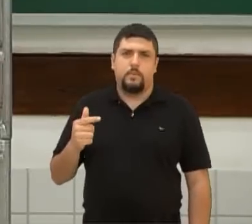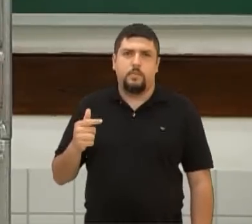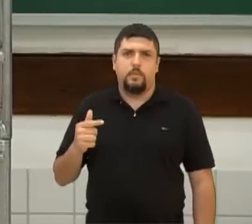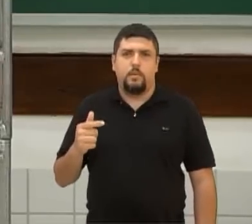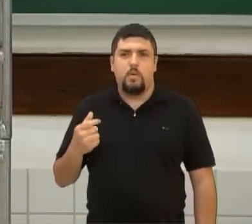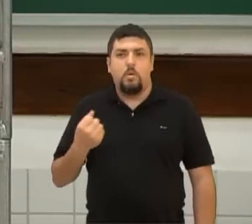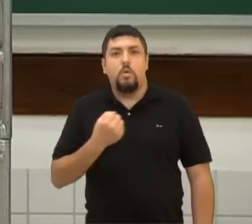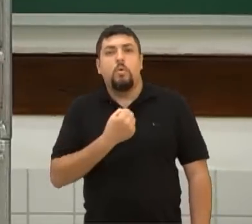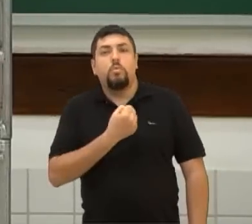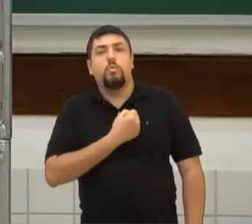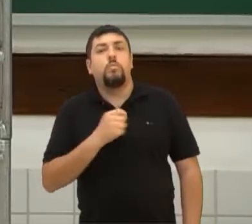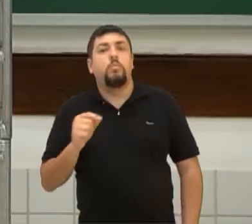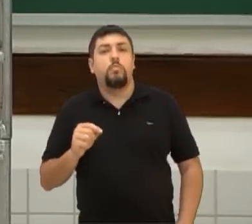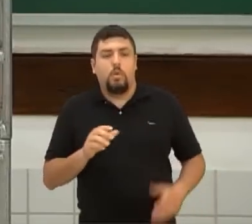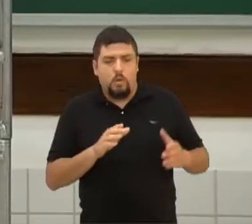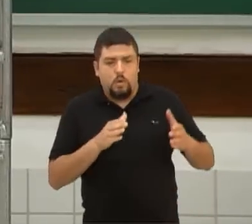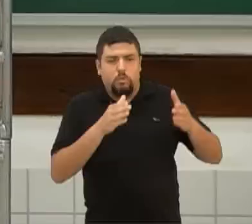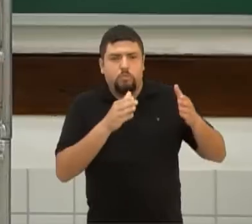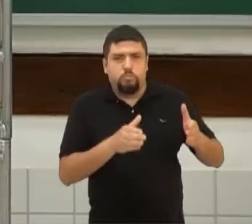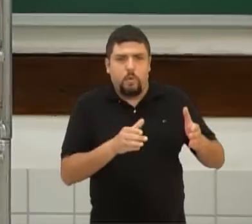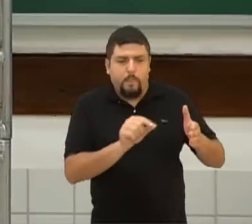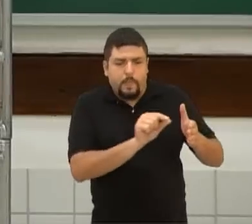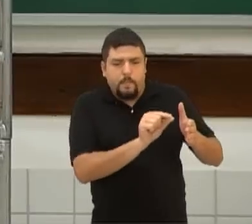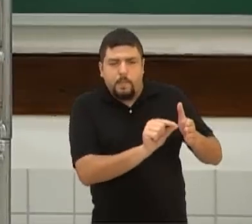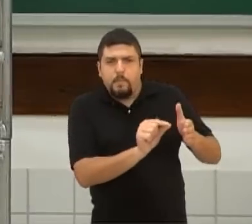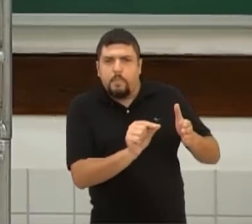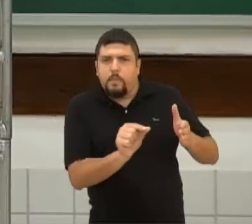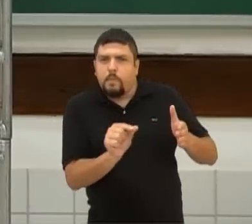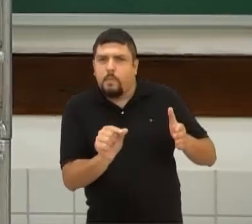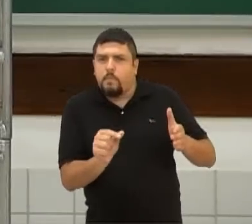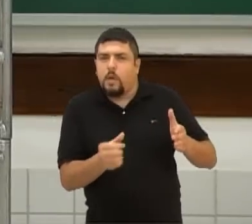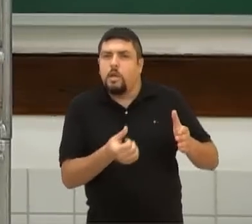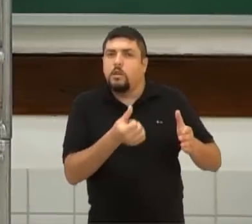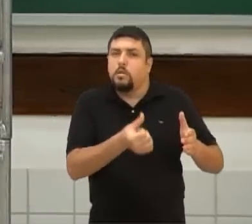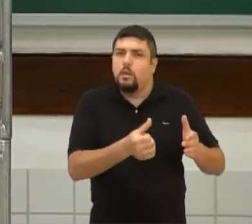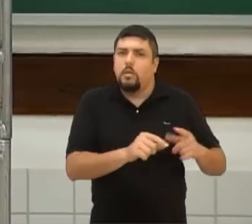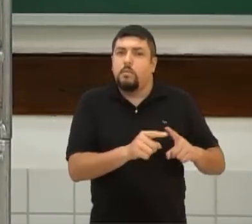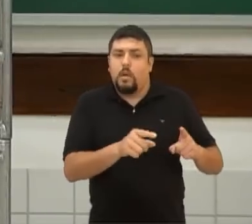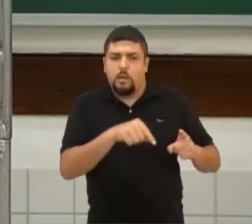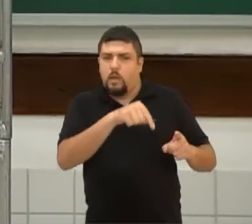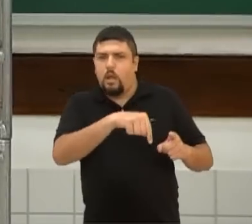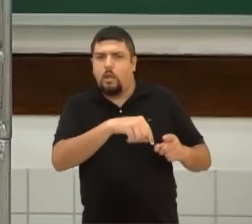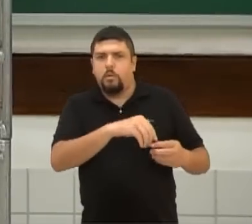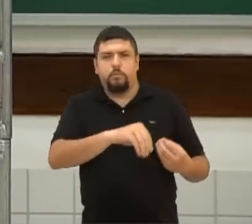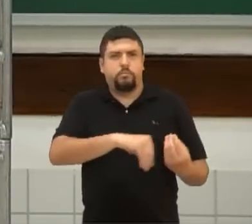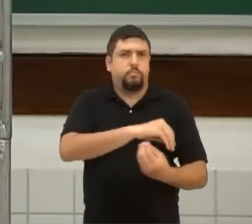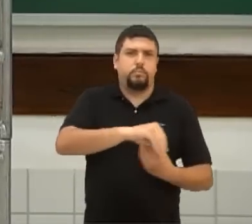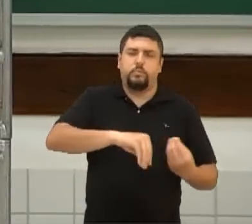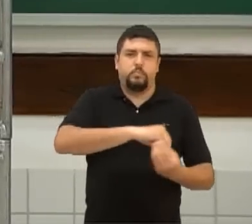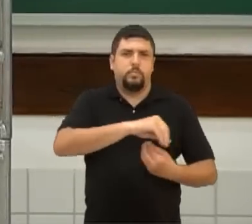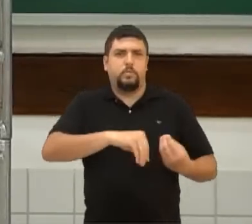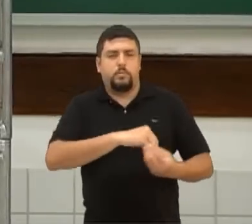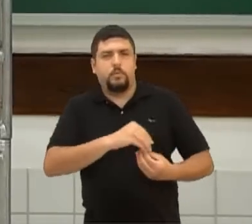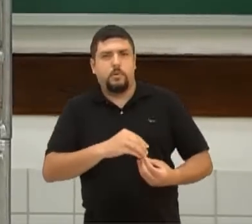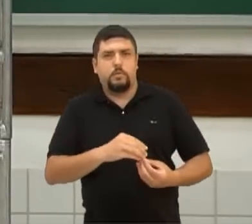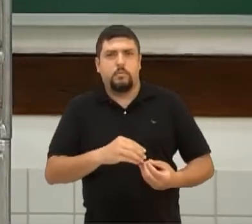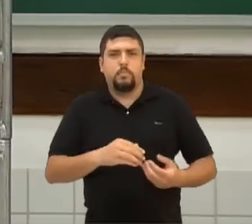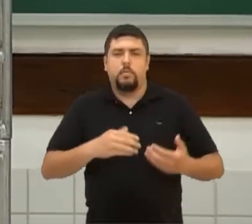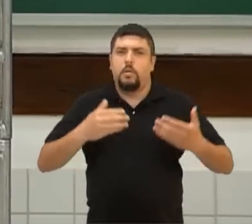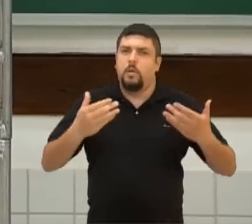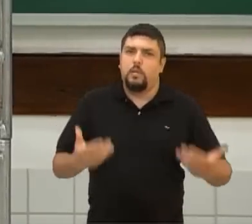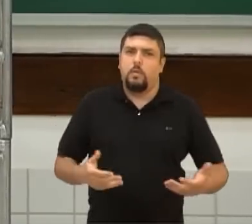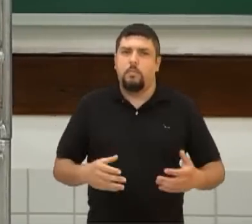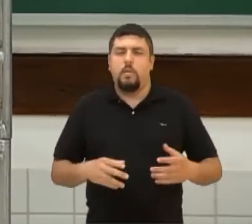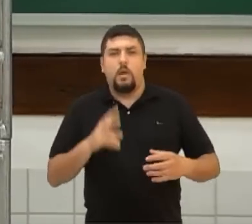são agrupados de 6 em 6, onde a ordem não importa. Se a ordem não importa, lembrando de